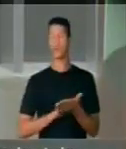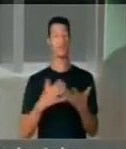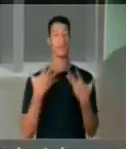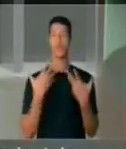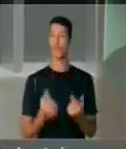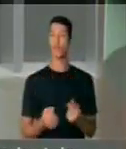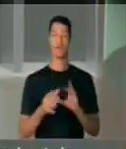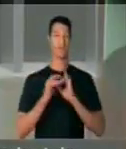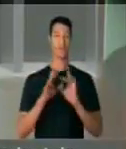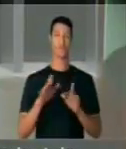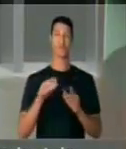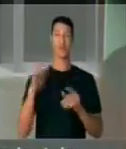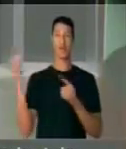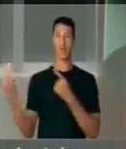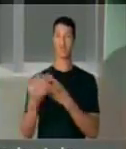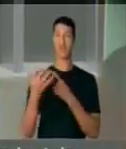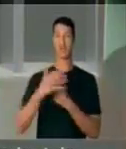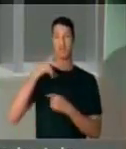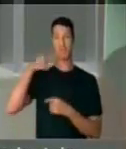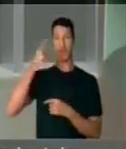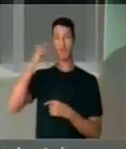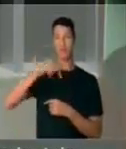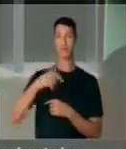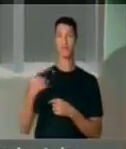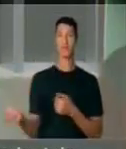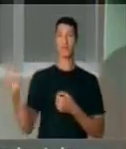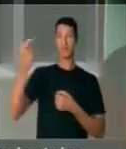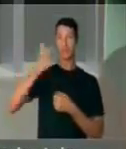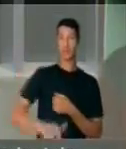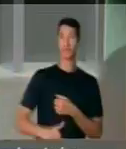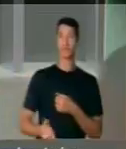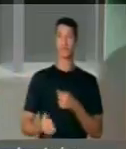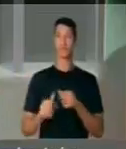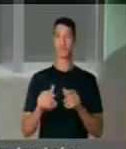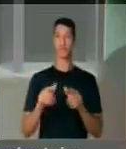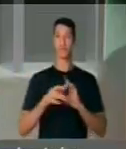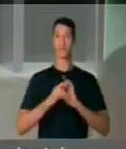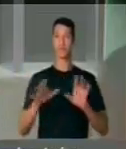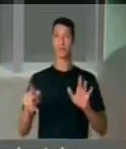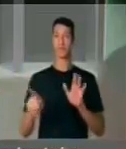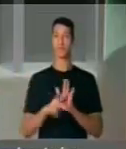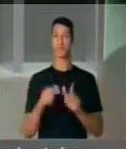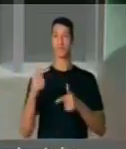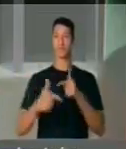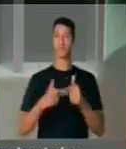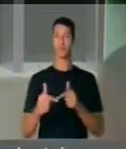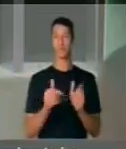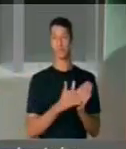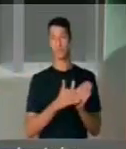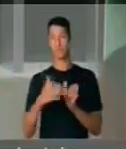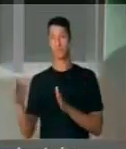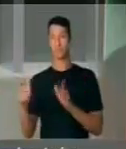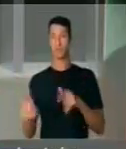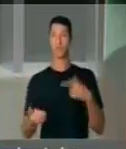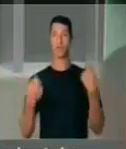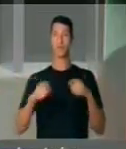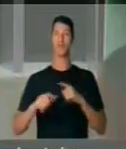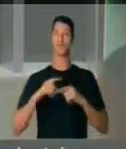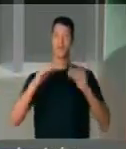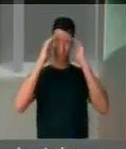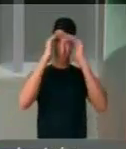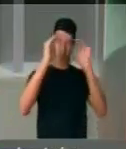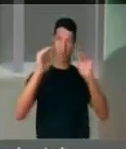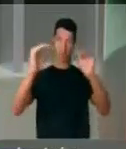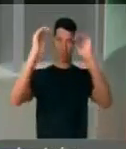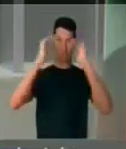Não vamos permitir ataques a parlamentares, volto a repetir, no livre exercício do seu mandato. É necessário